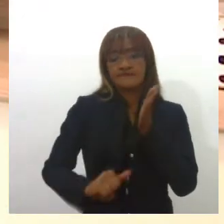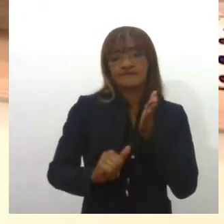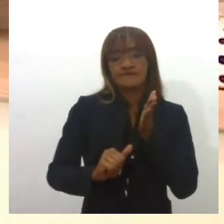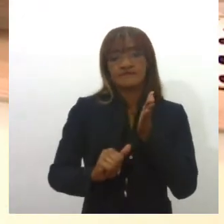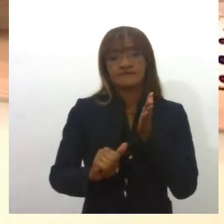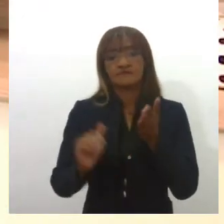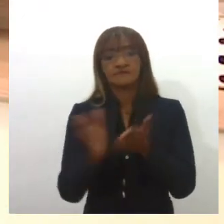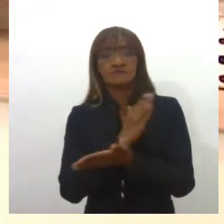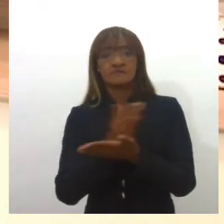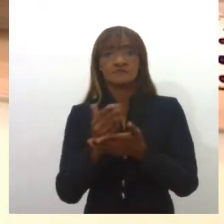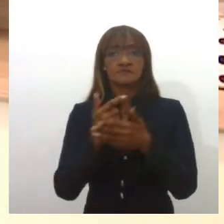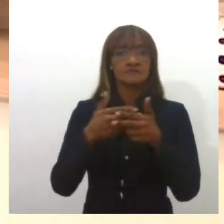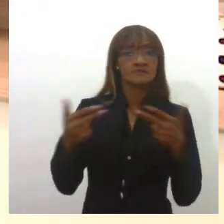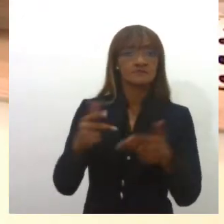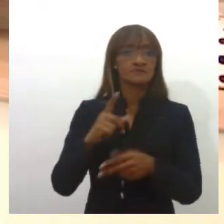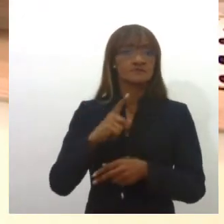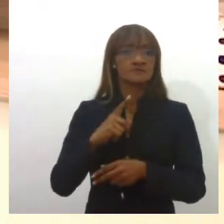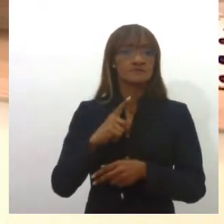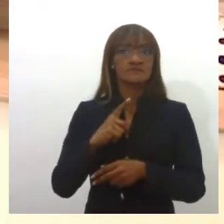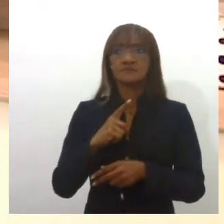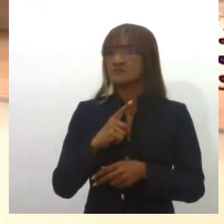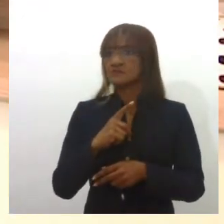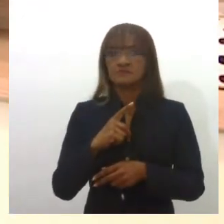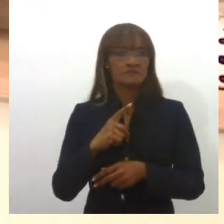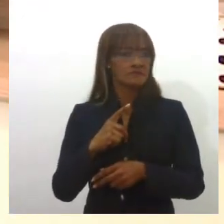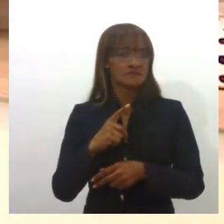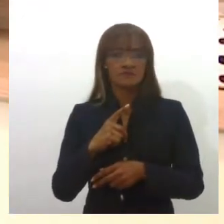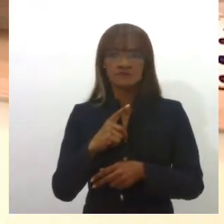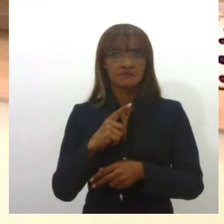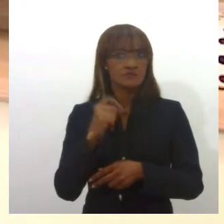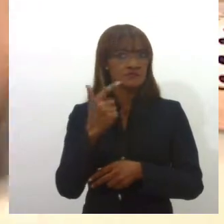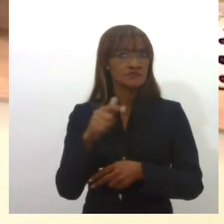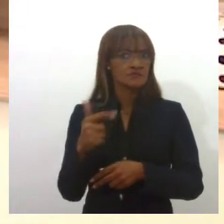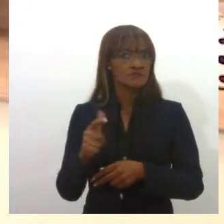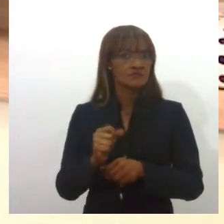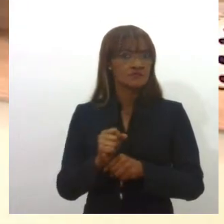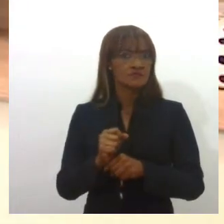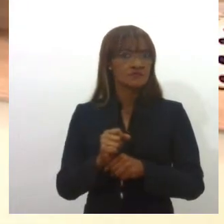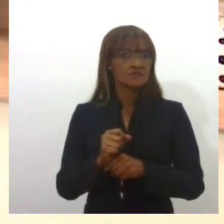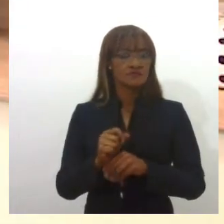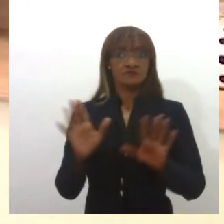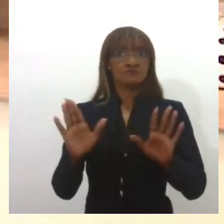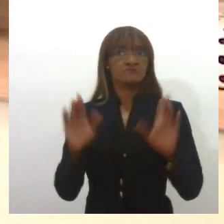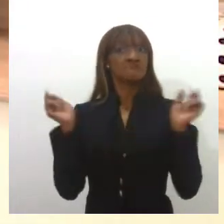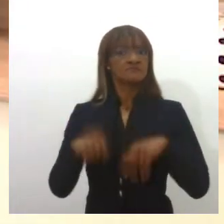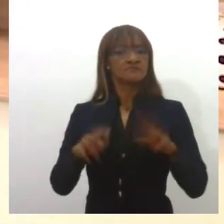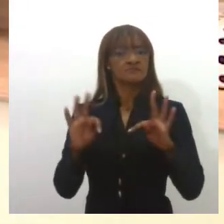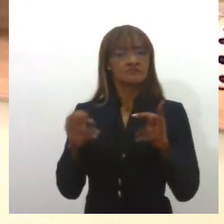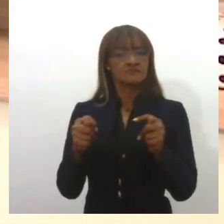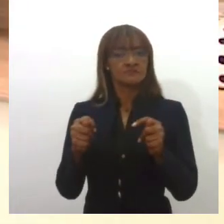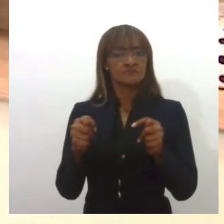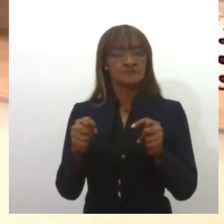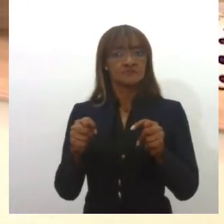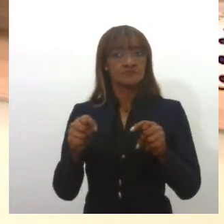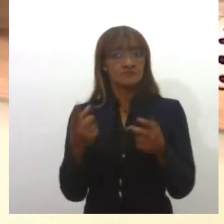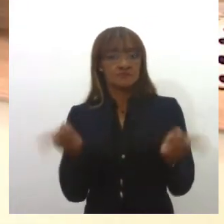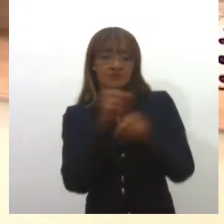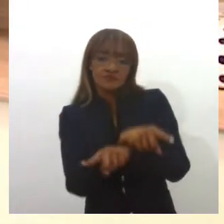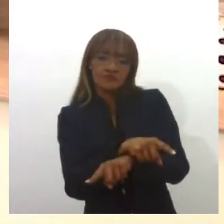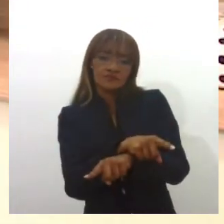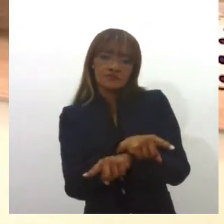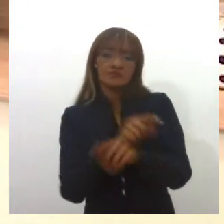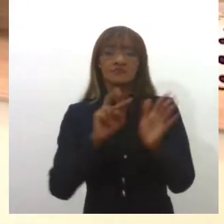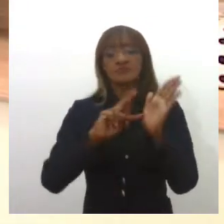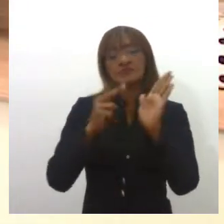algumas receitas que teve, isso não nos conduz a um pensamento, que é então vale tudo. Ao contrário,